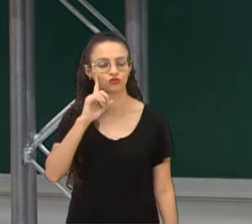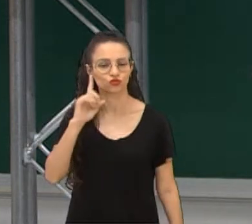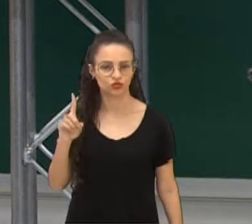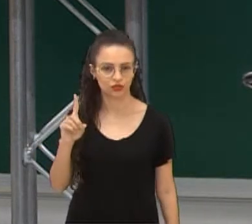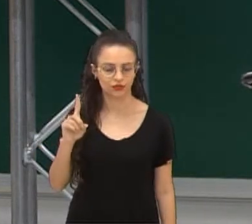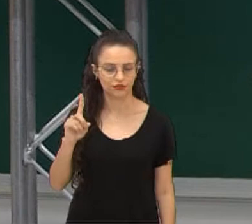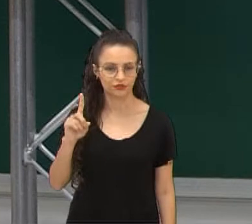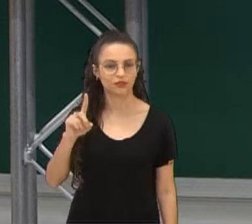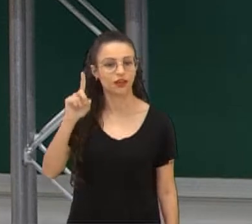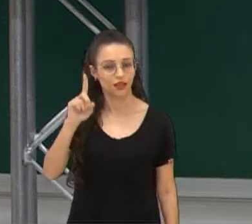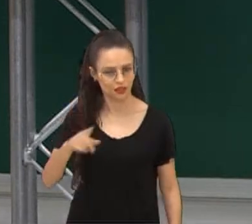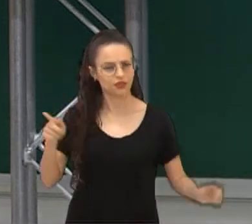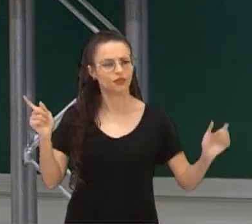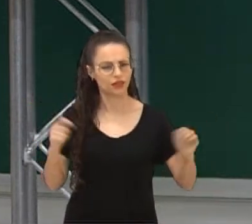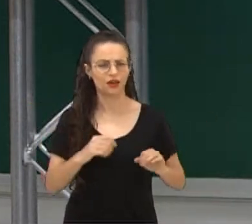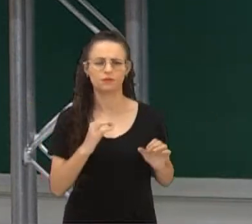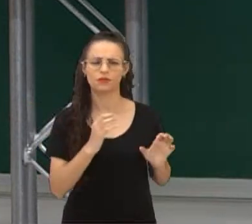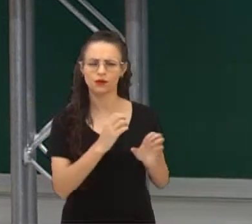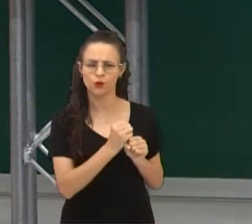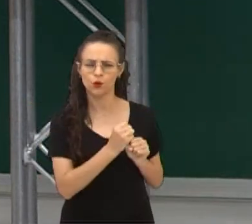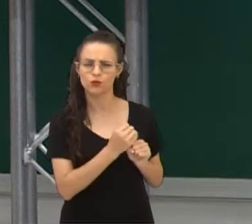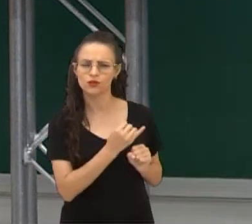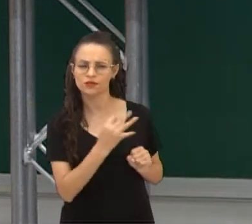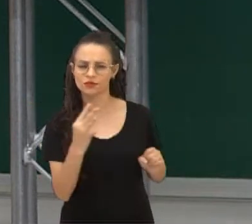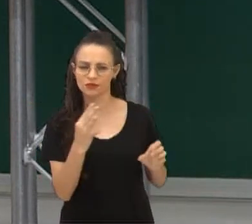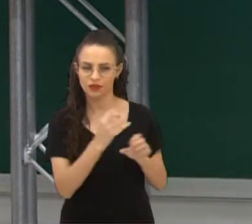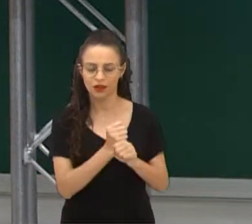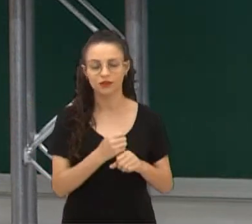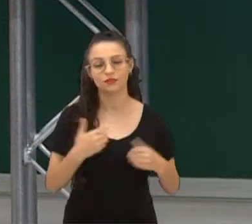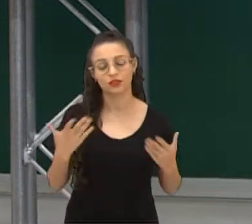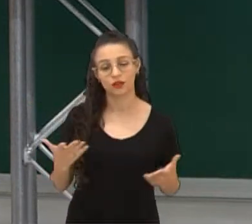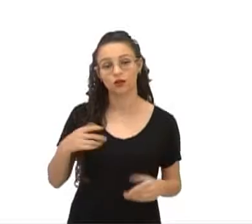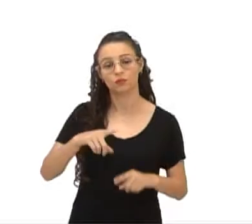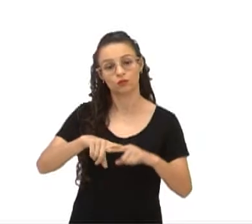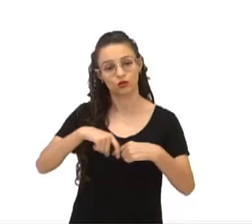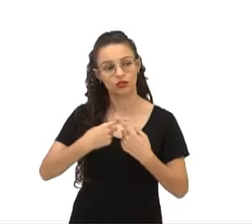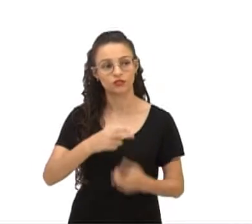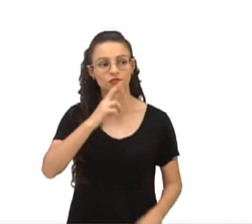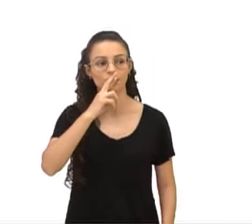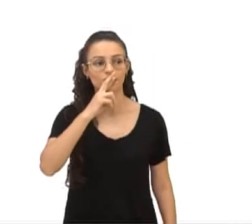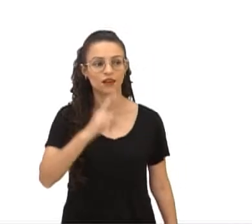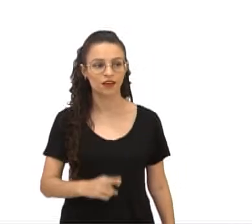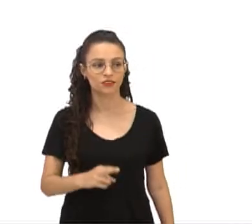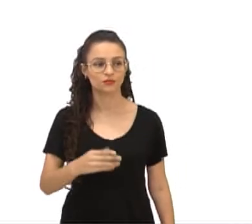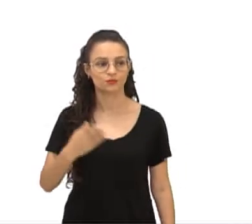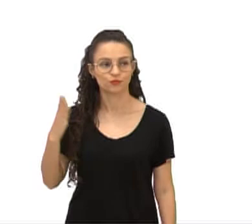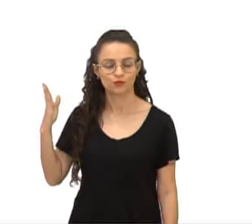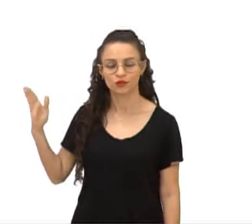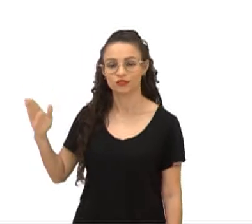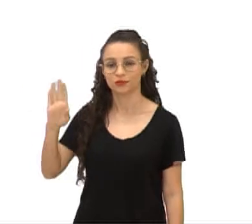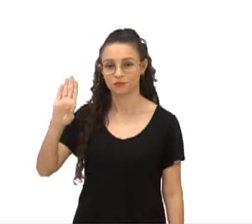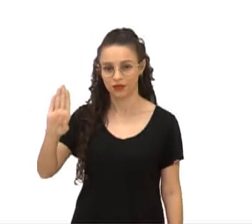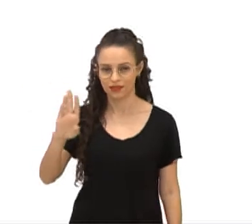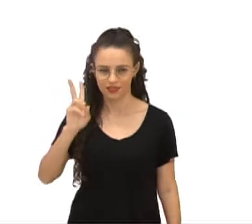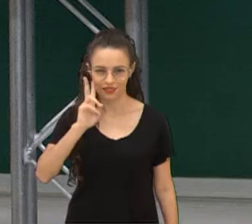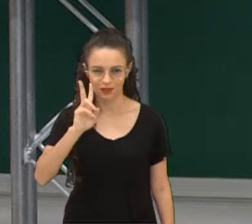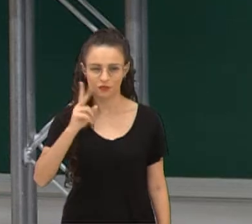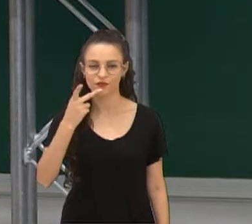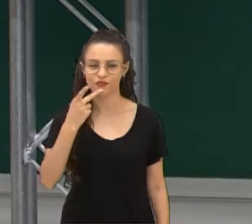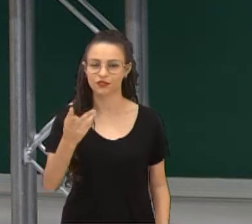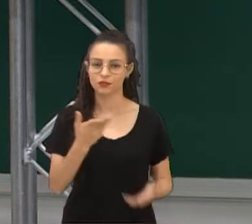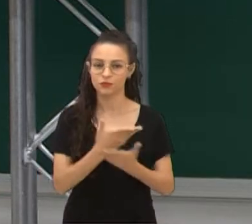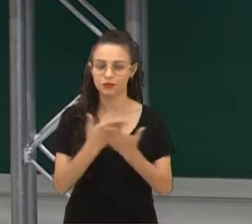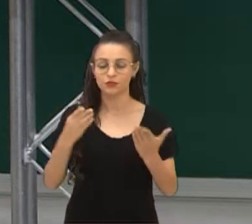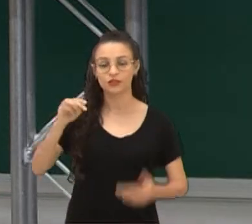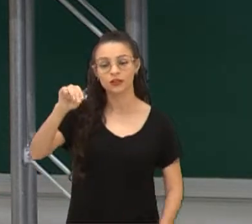dias é contável por isso que a resposta é ótimo ele lembra que a gente se falou